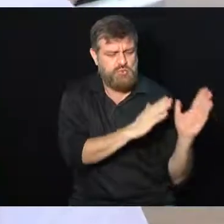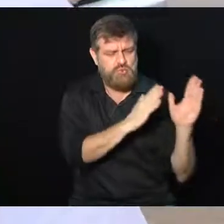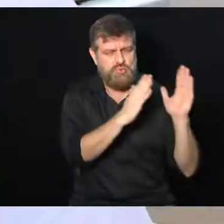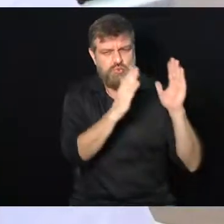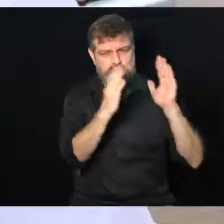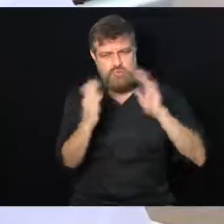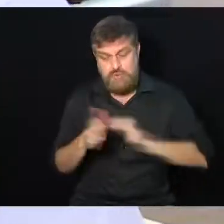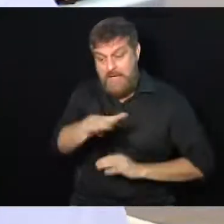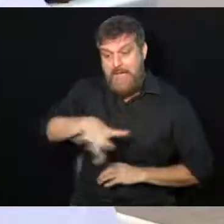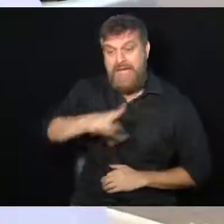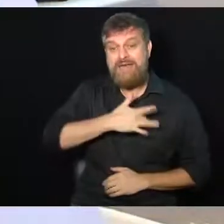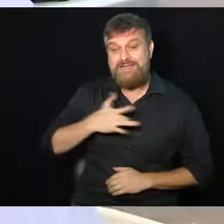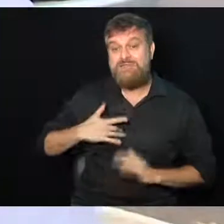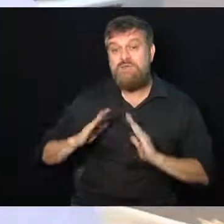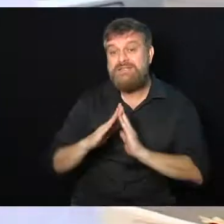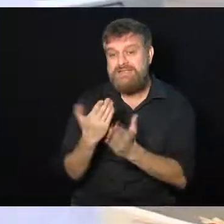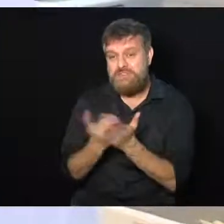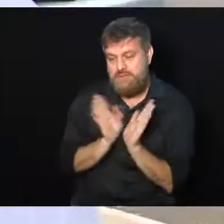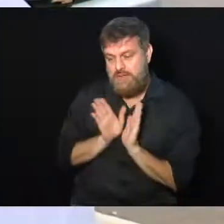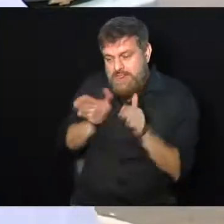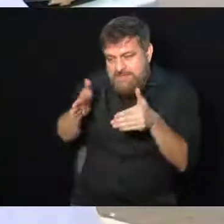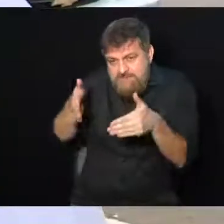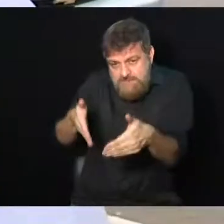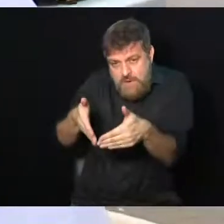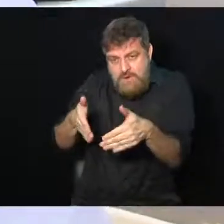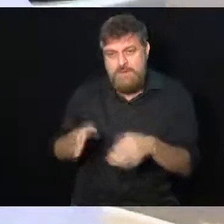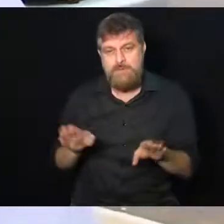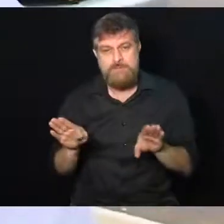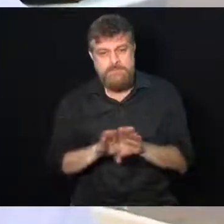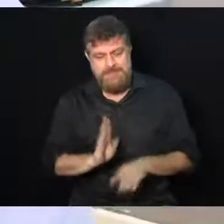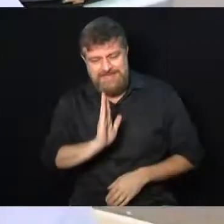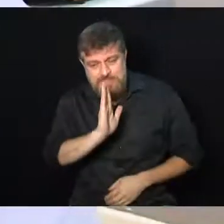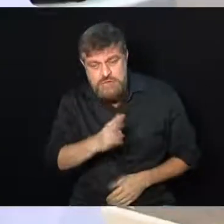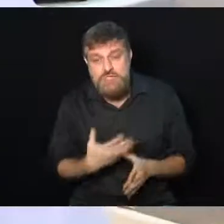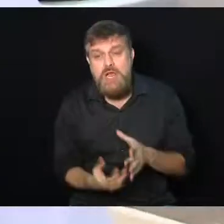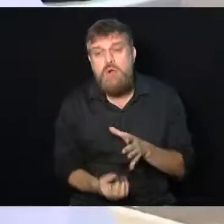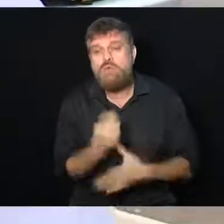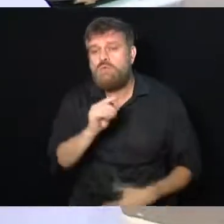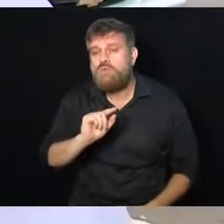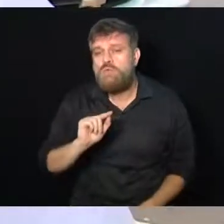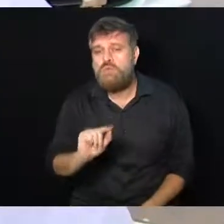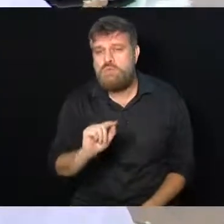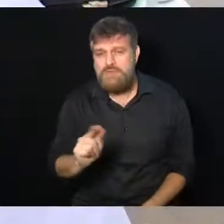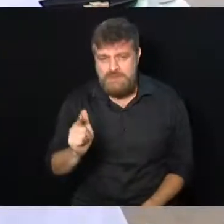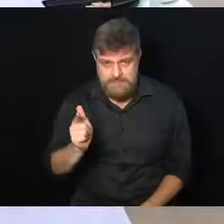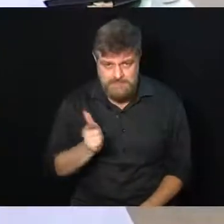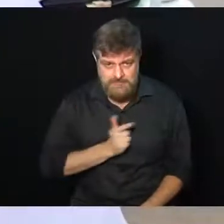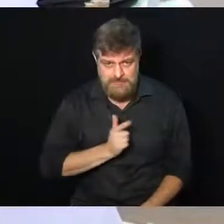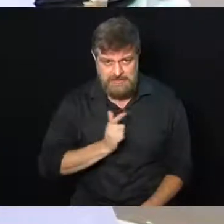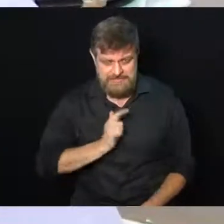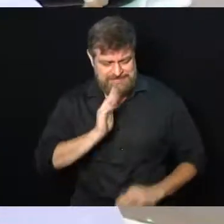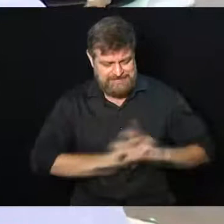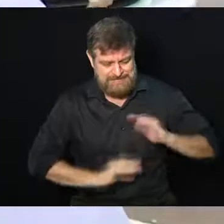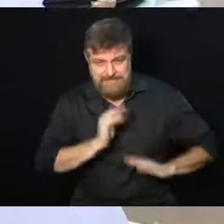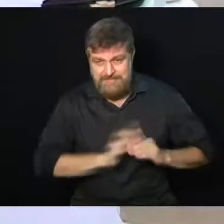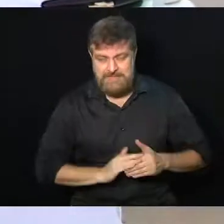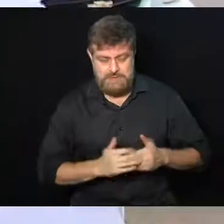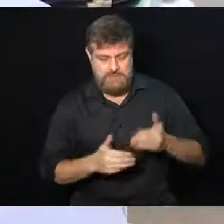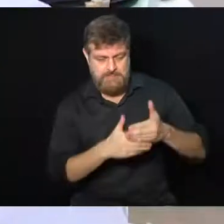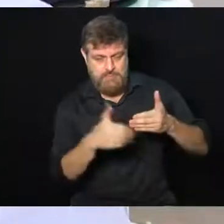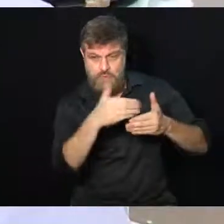voltadas para a saúde na escola. Também nós já tivemos, fora essa ação, o